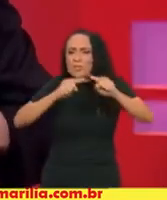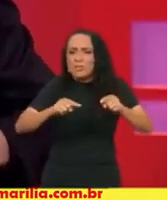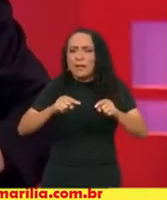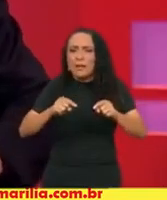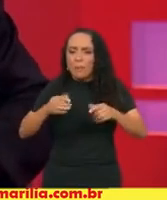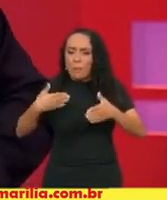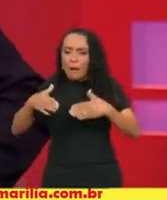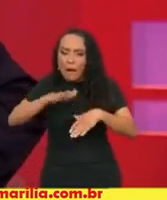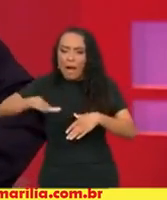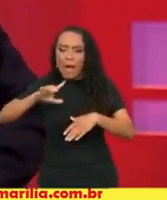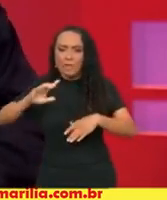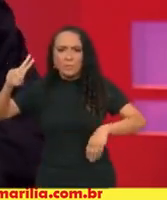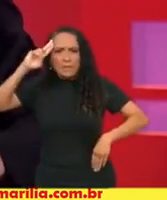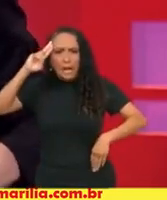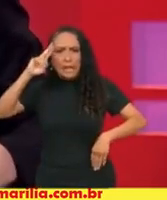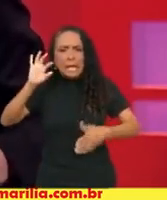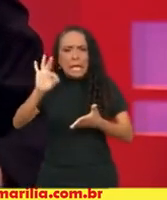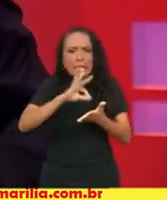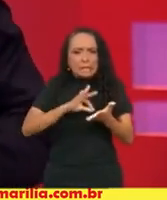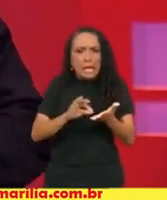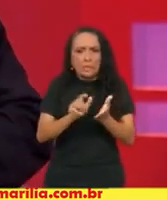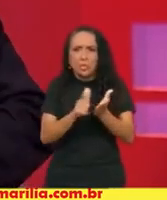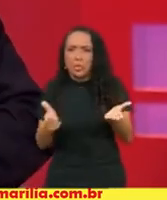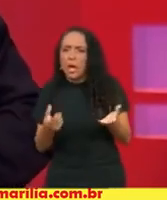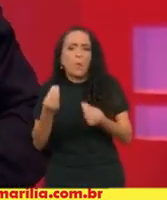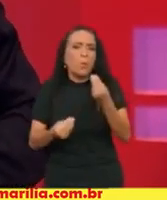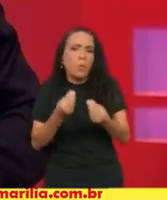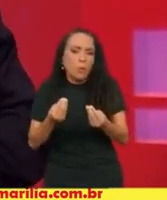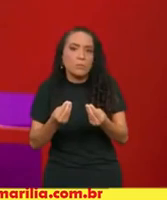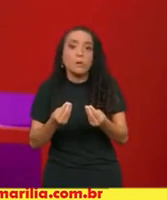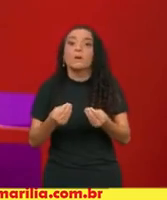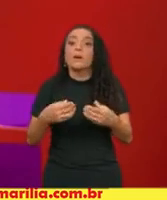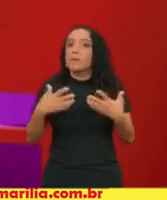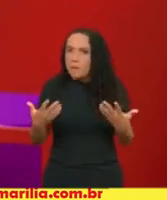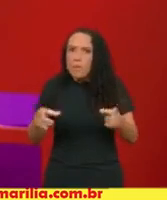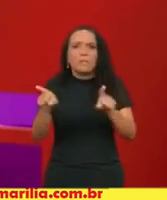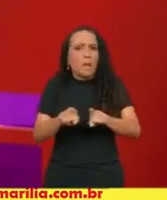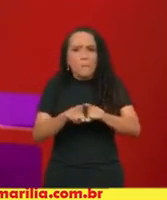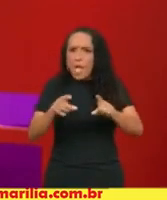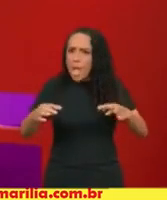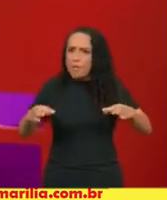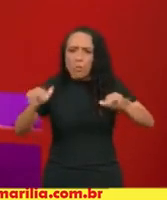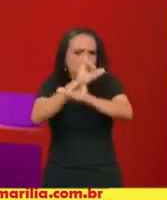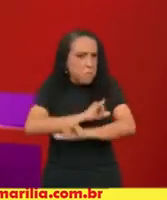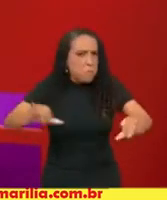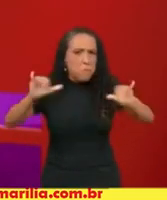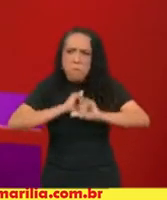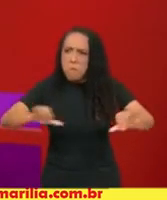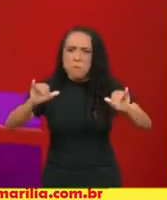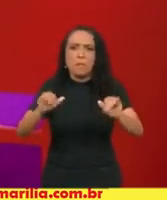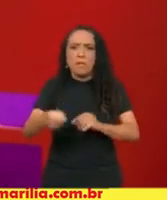corrente? Eles assinavam artigos de jornais, por exemplo, entre defendendo militares isso? E publicamente trazendo isso à tona. E na